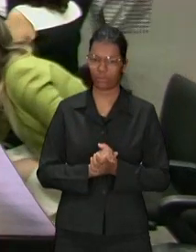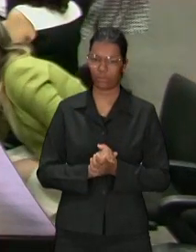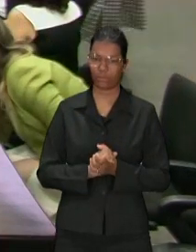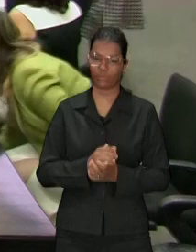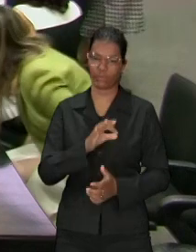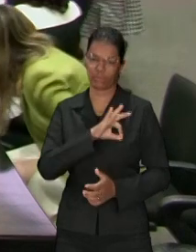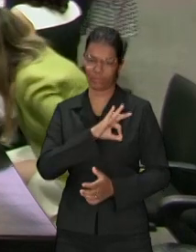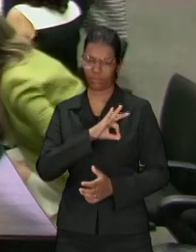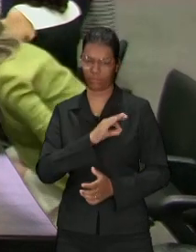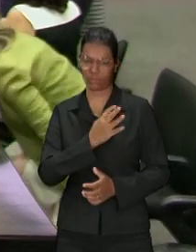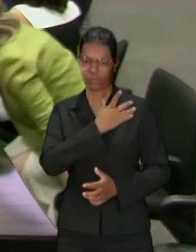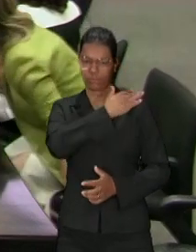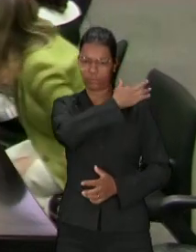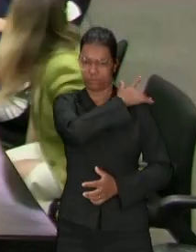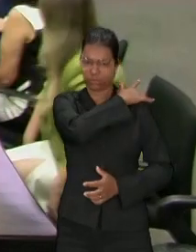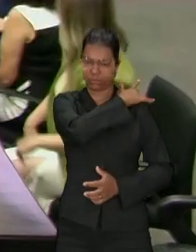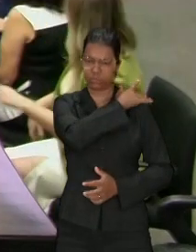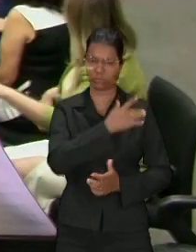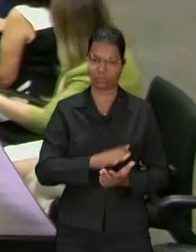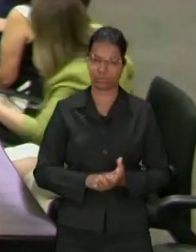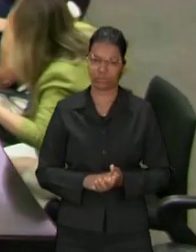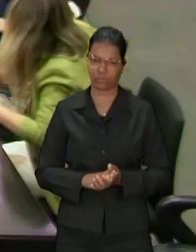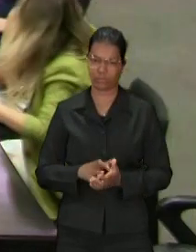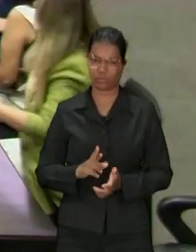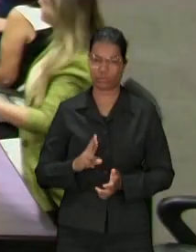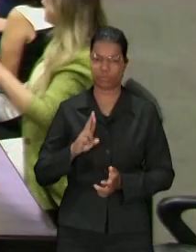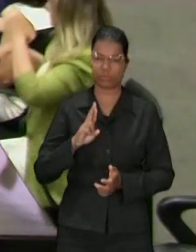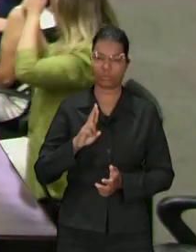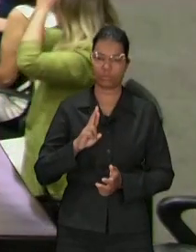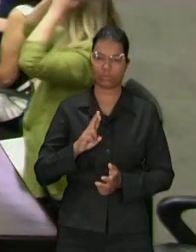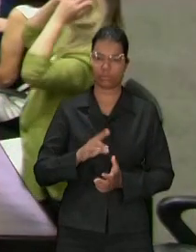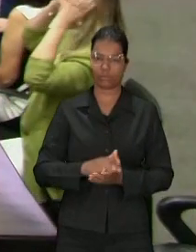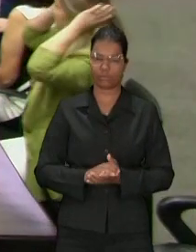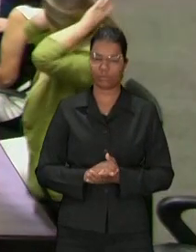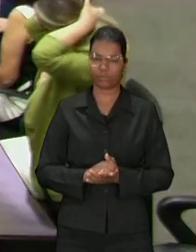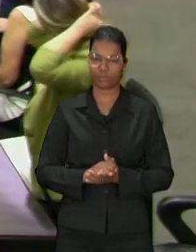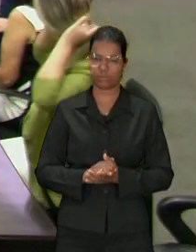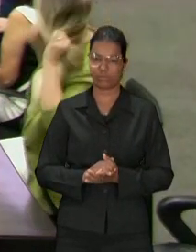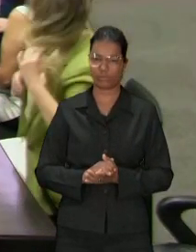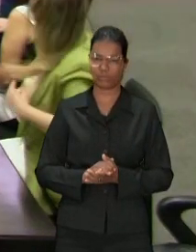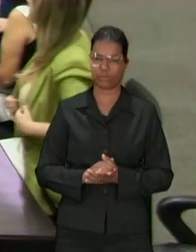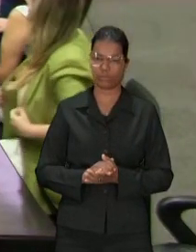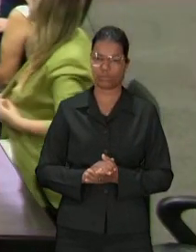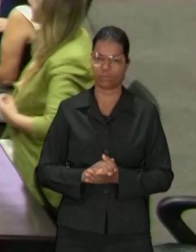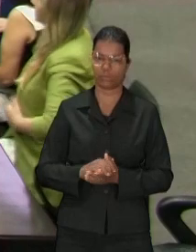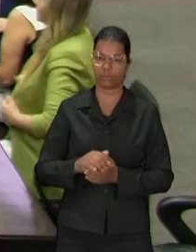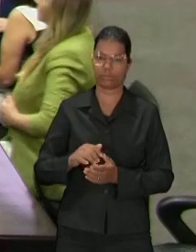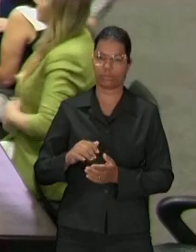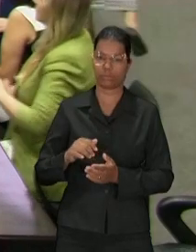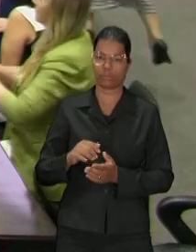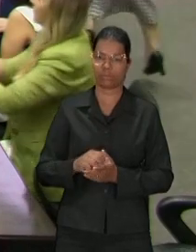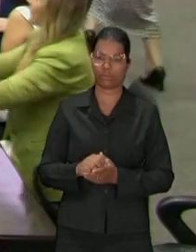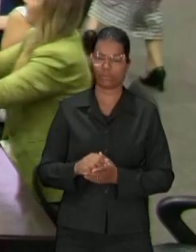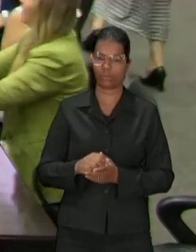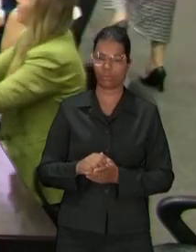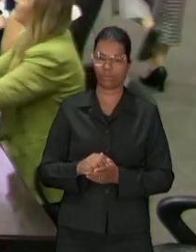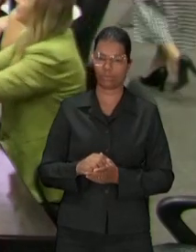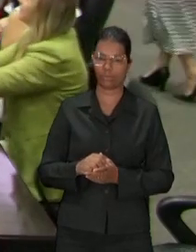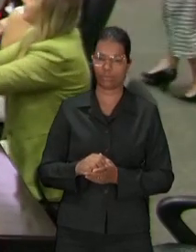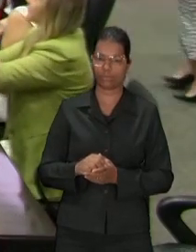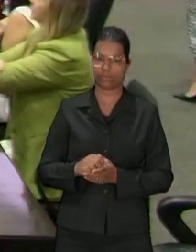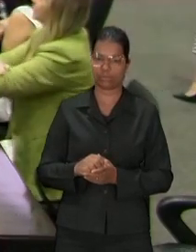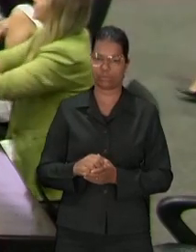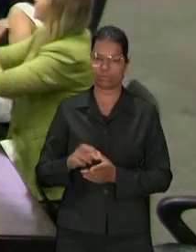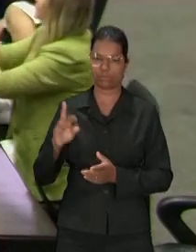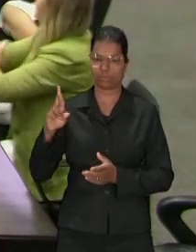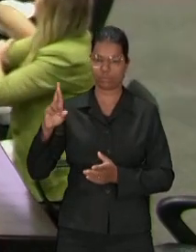pelo, como é que chama o maestro? Pelo subtenente Andreu Moraes, regida pelo subtenente Andreu